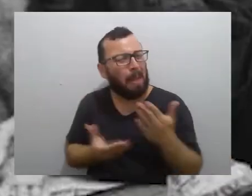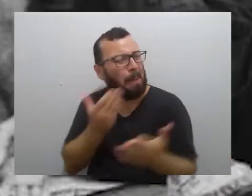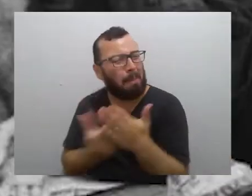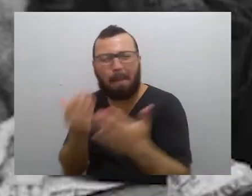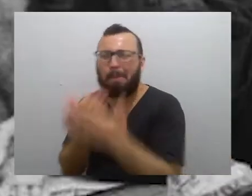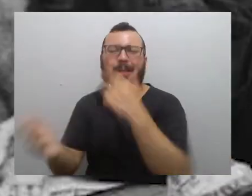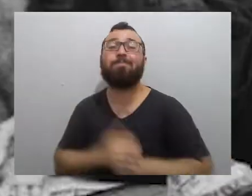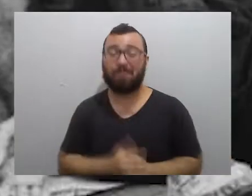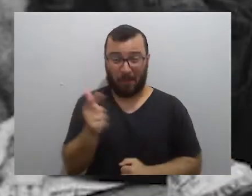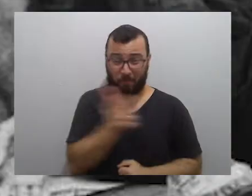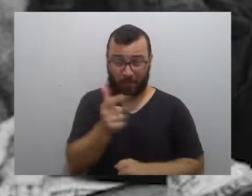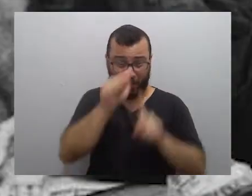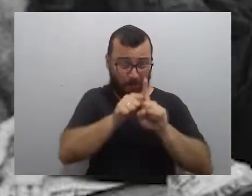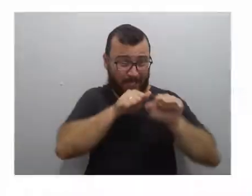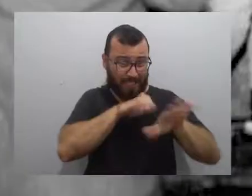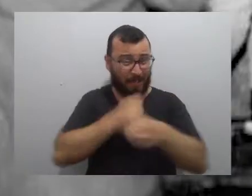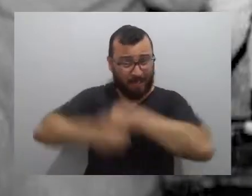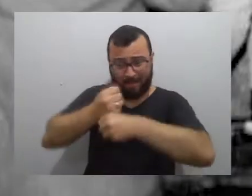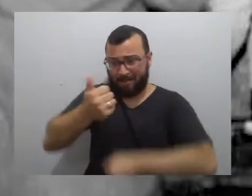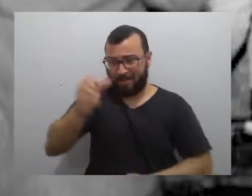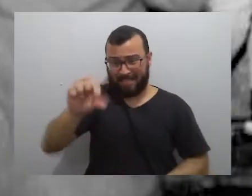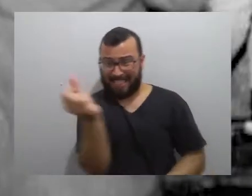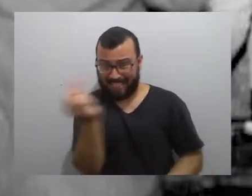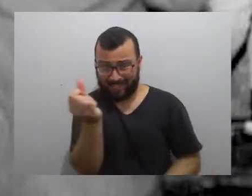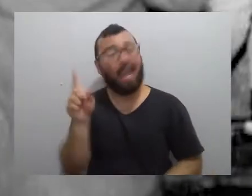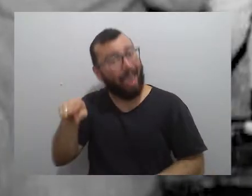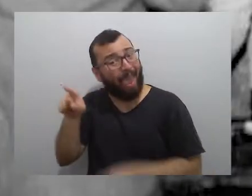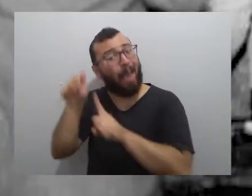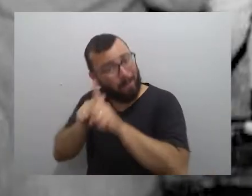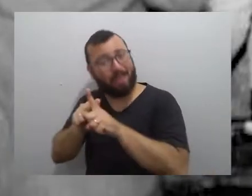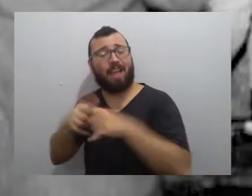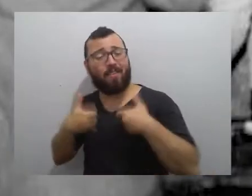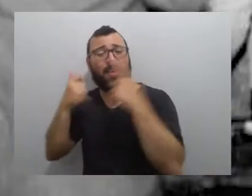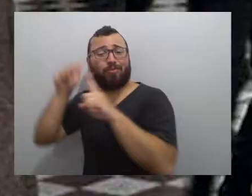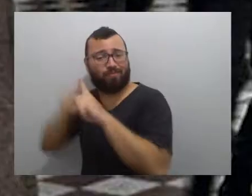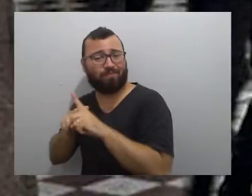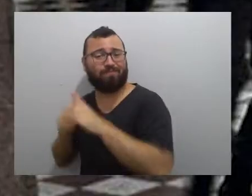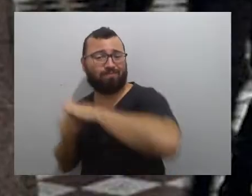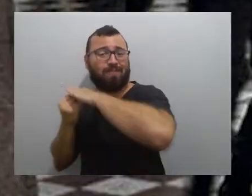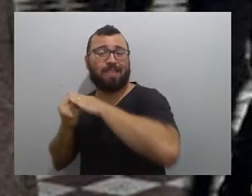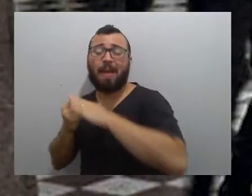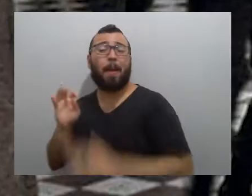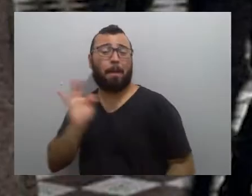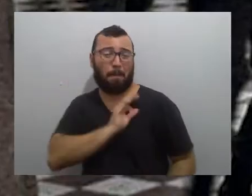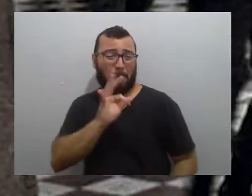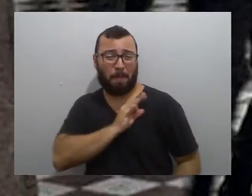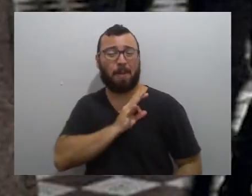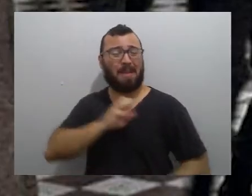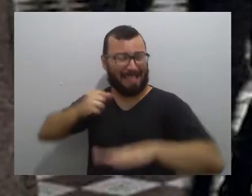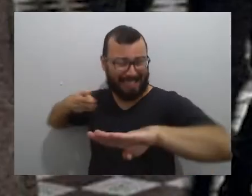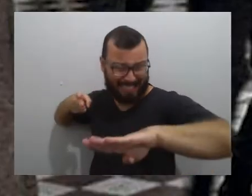Janeiro invadiu a Faculdade de Medicina. O episódio ficou conhecido como o Massacre da Praia Vermelha.